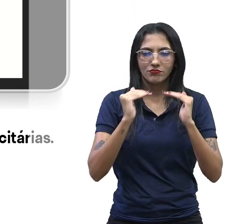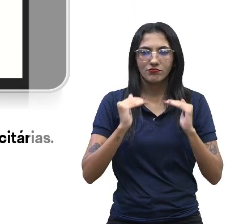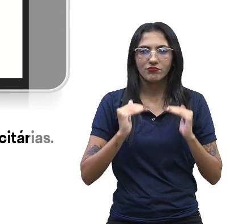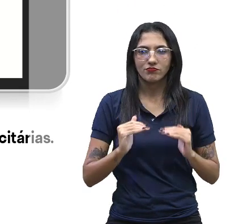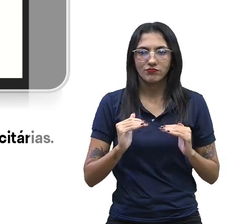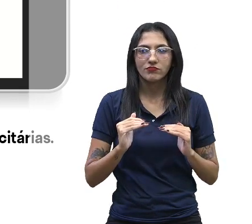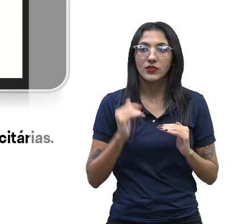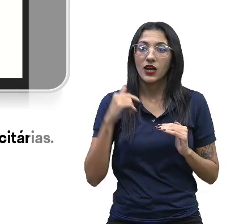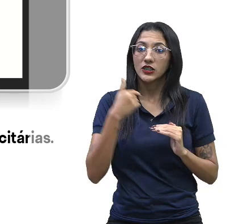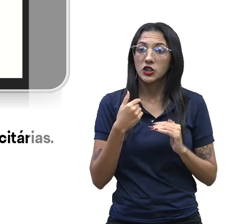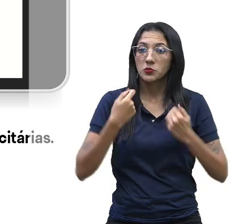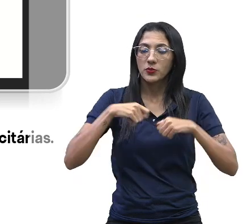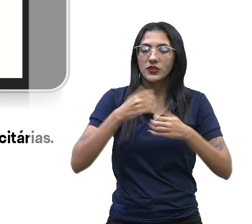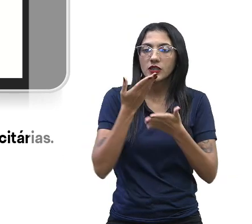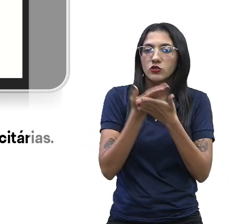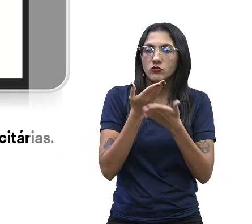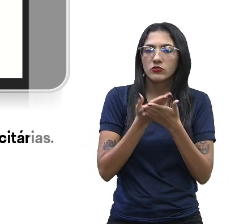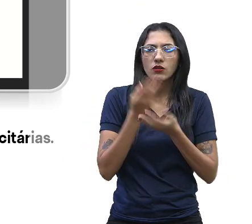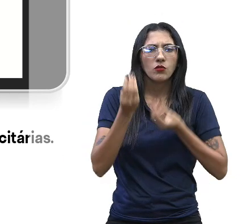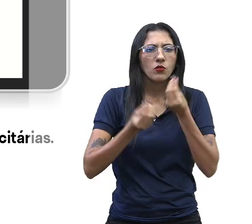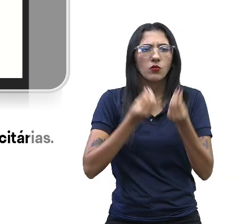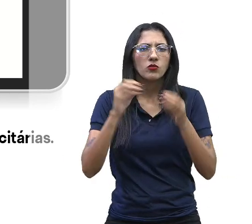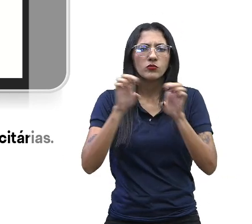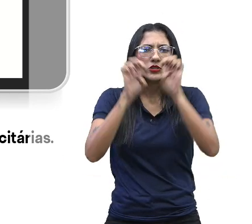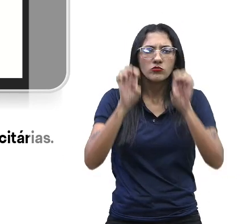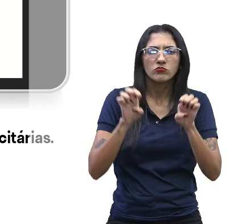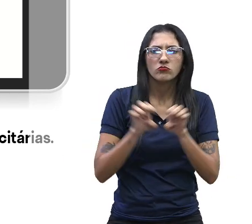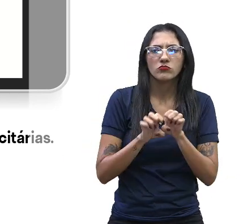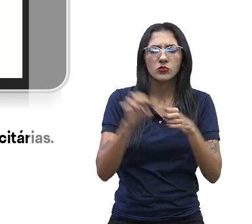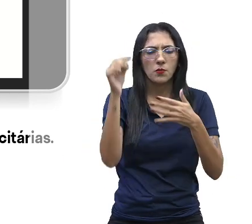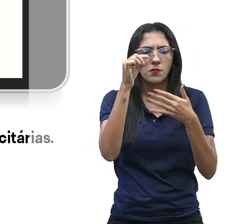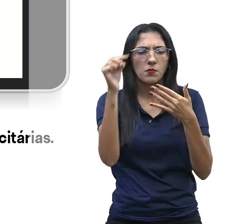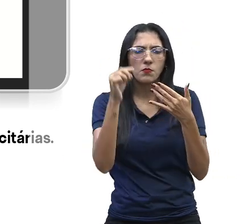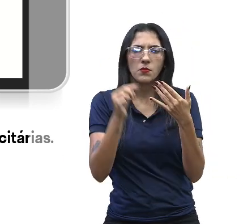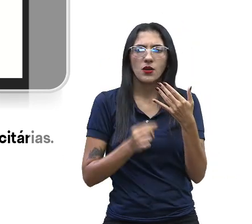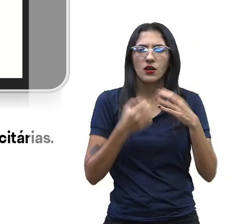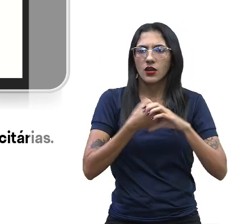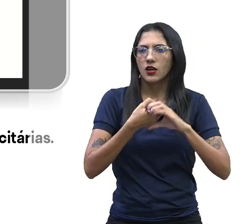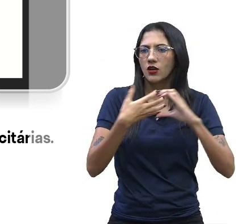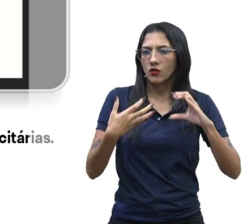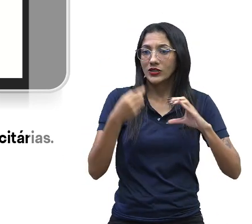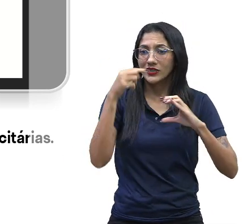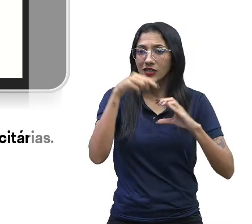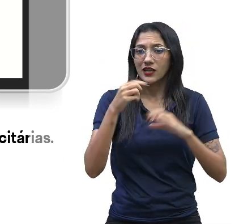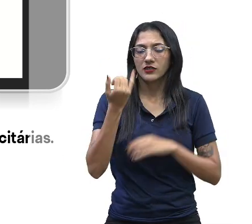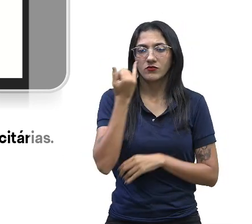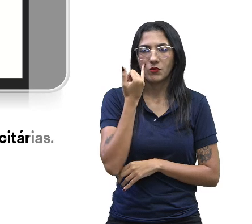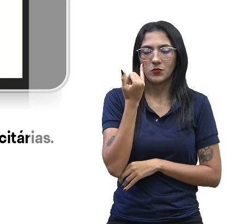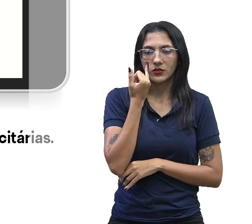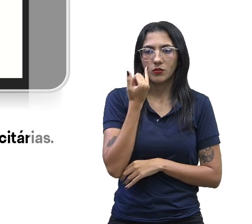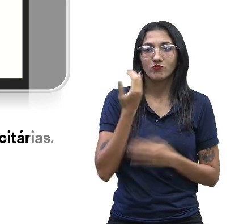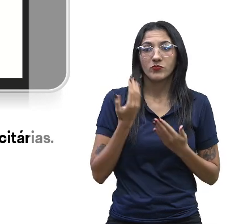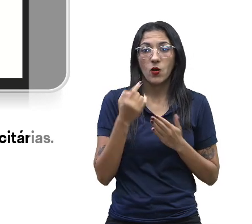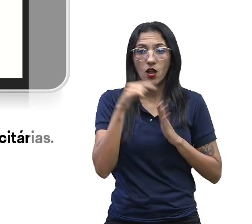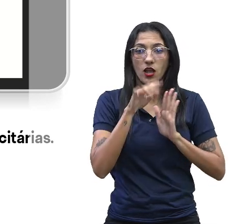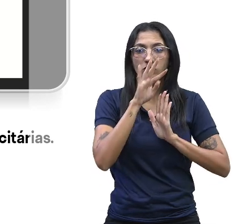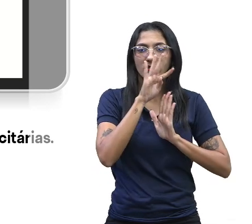a sequência dessas partes, né? As características da notícia. Ela, como um